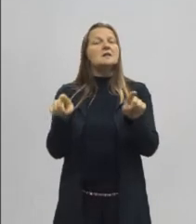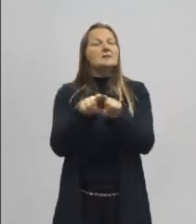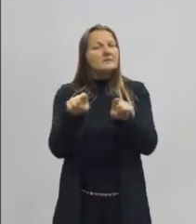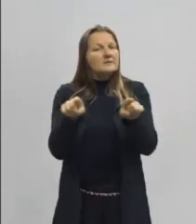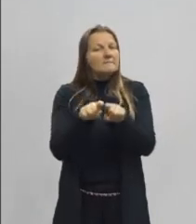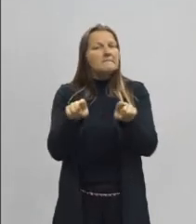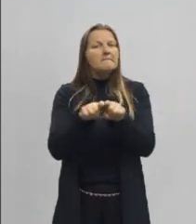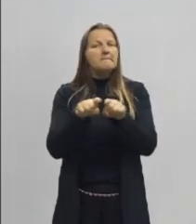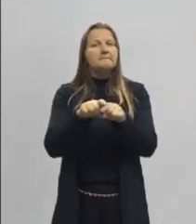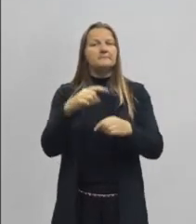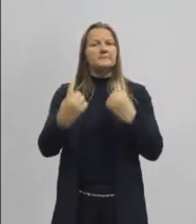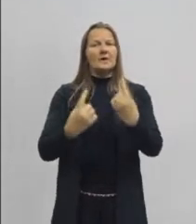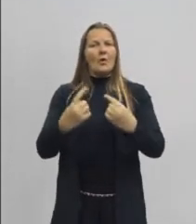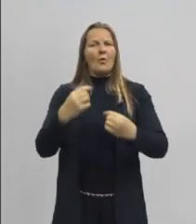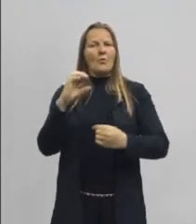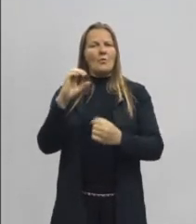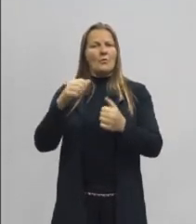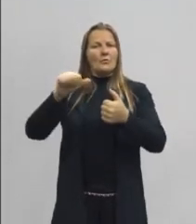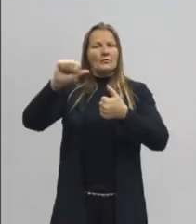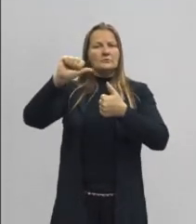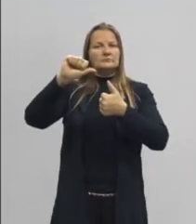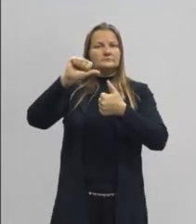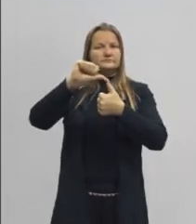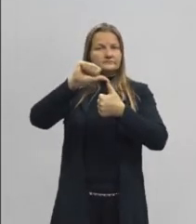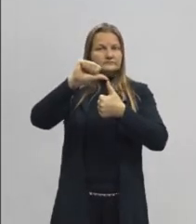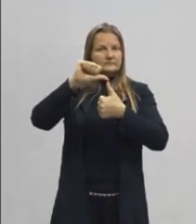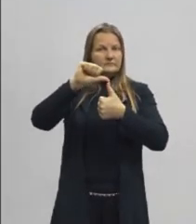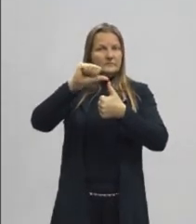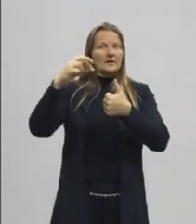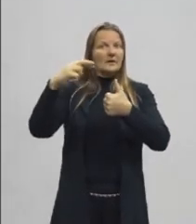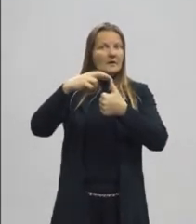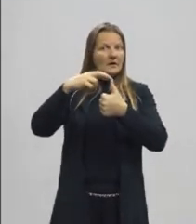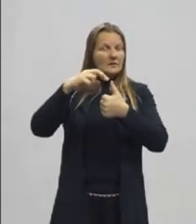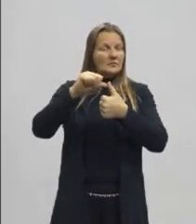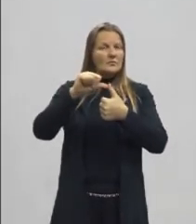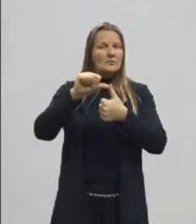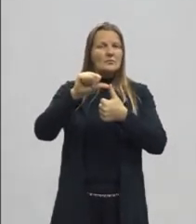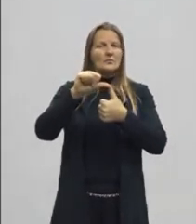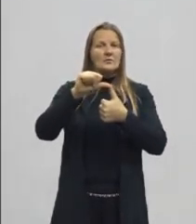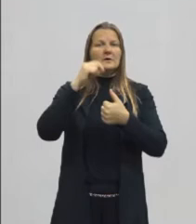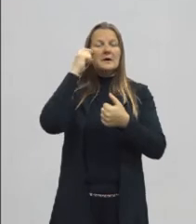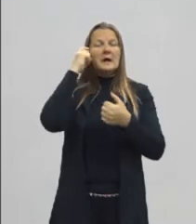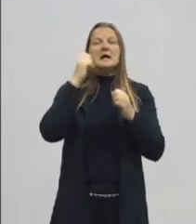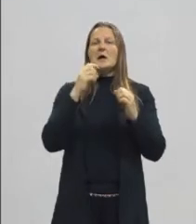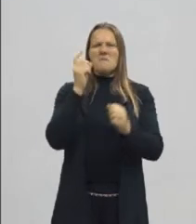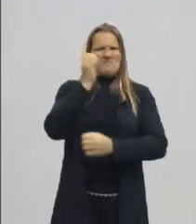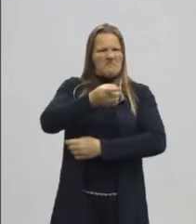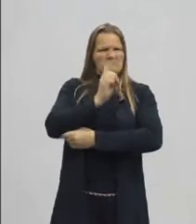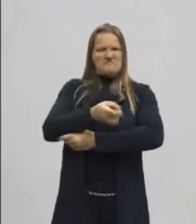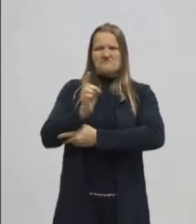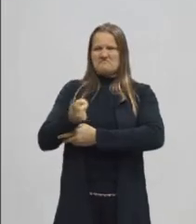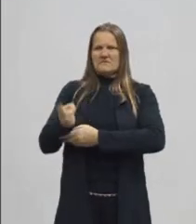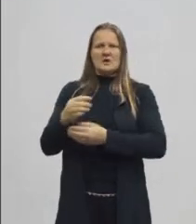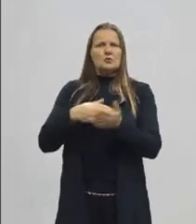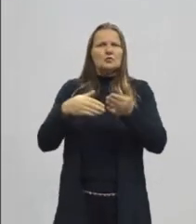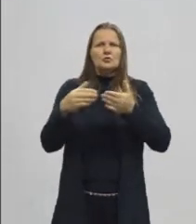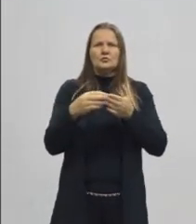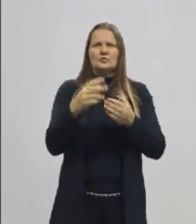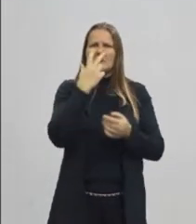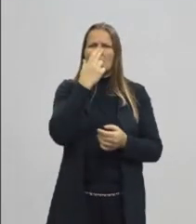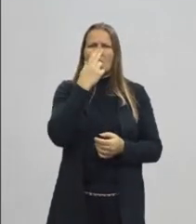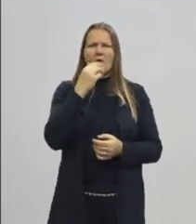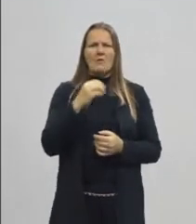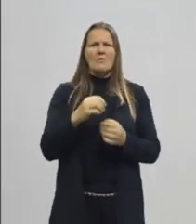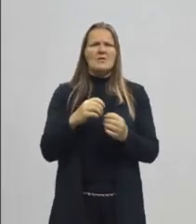os quem tinha um cargo alto no Partido Comunista mandava em praticamente tudo né então virou uma espécie de uma